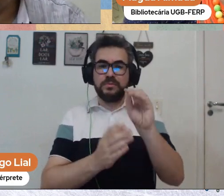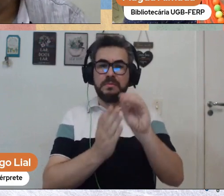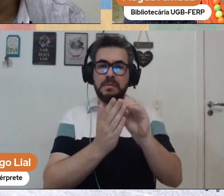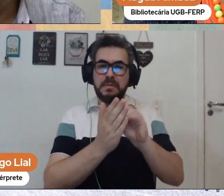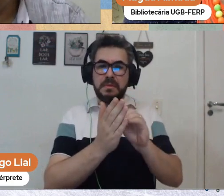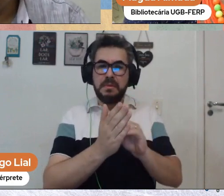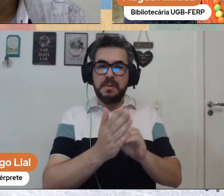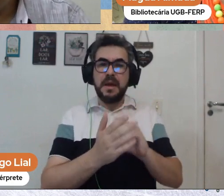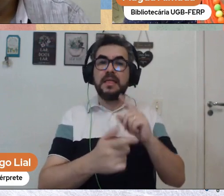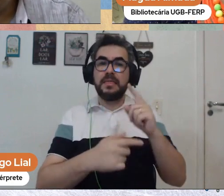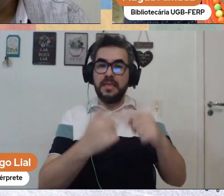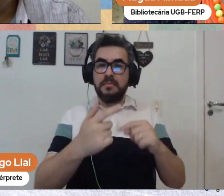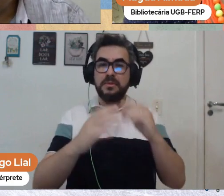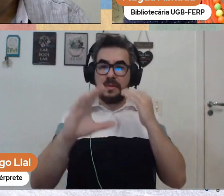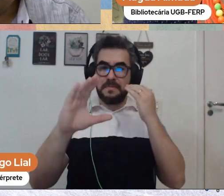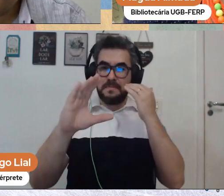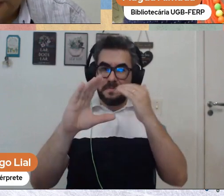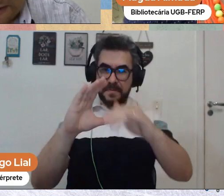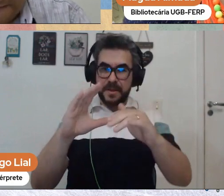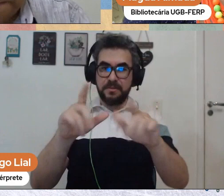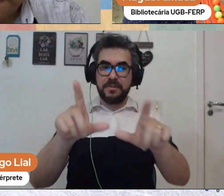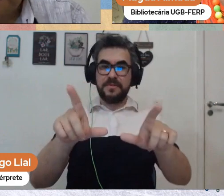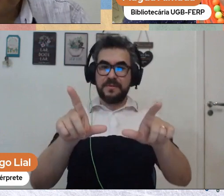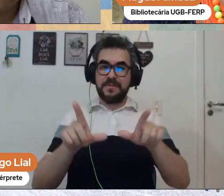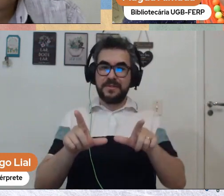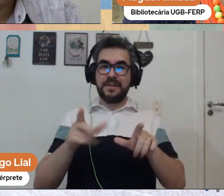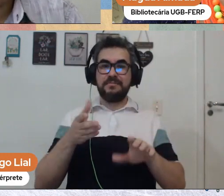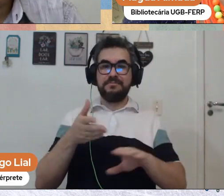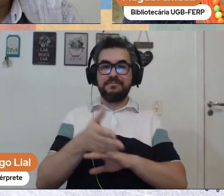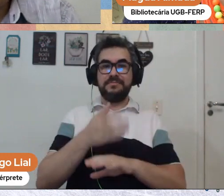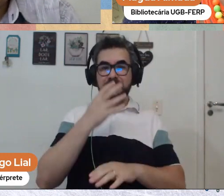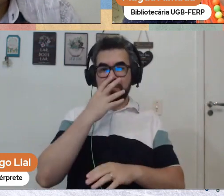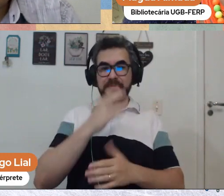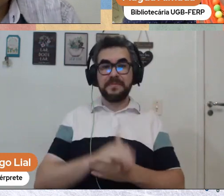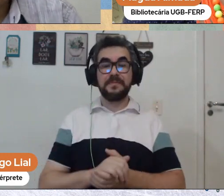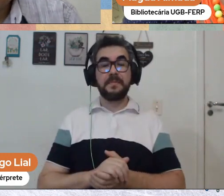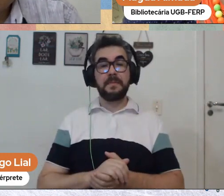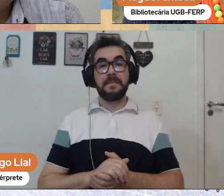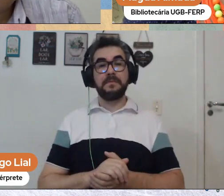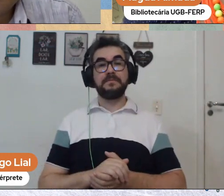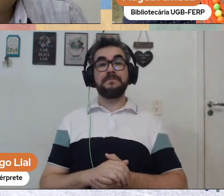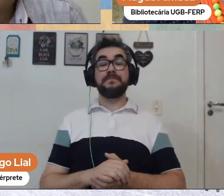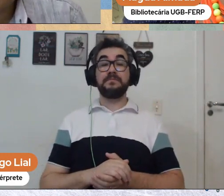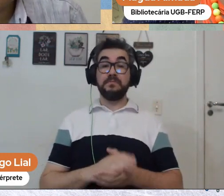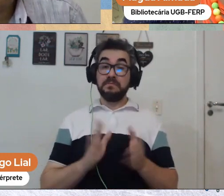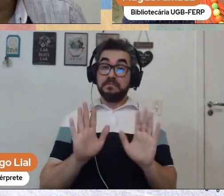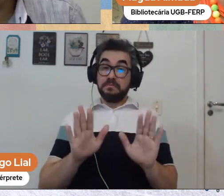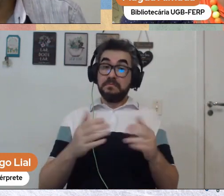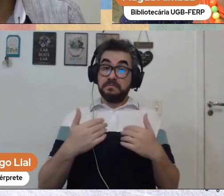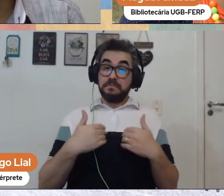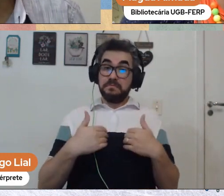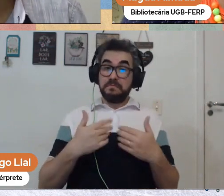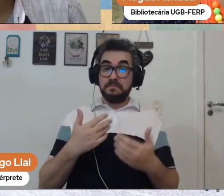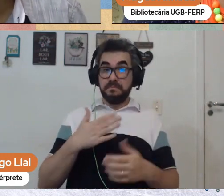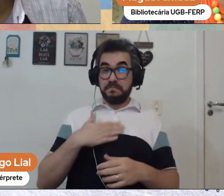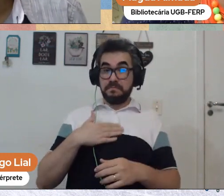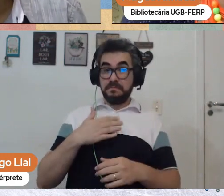aqui. Magda, eu tenho aqui só pontuações, né, que eu vi fazendo no decorrer. Ah, claro, por